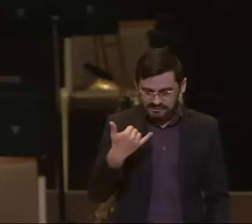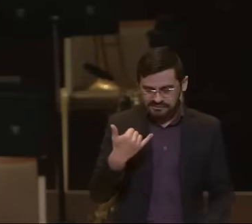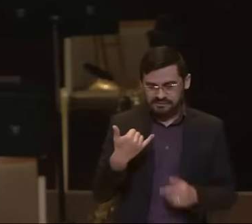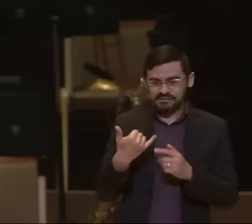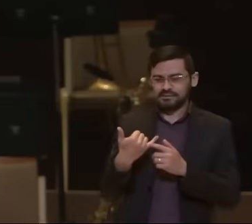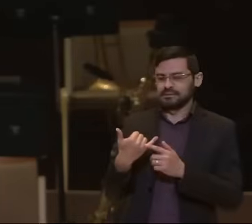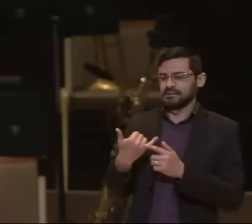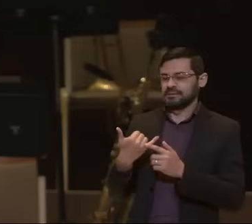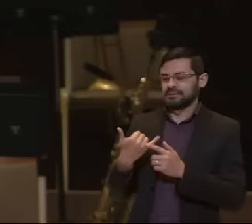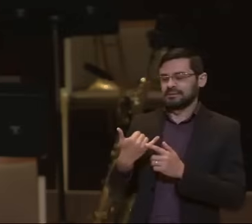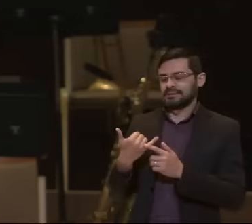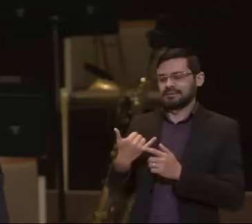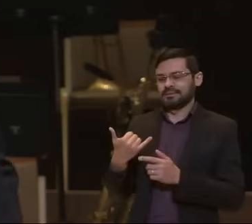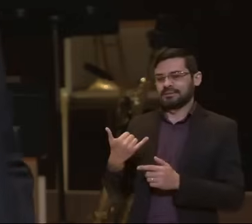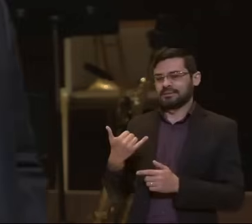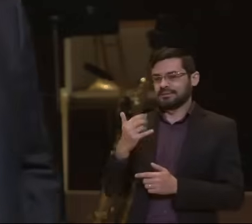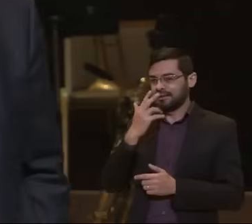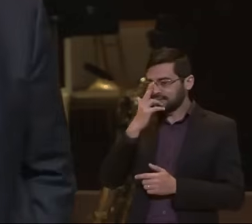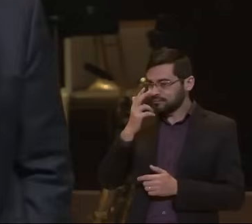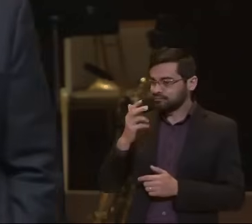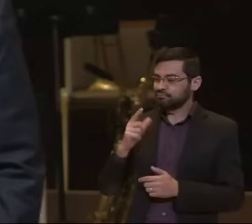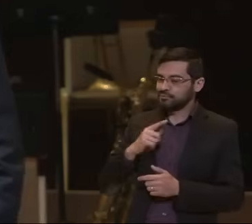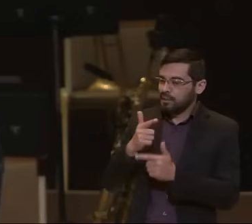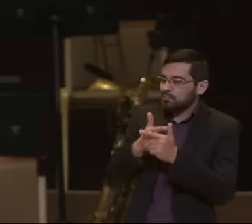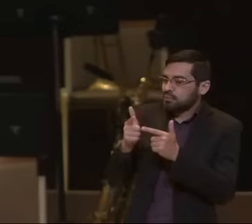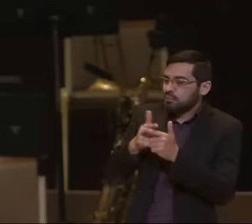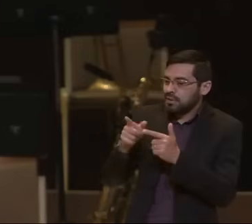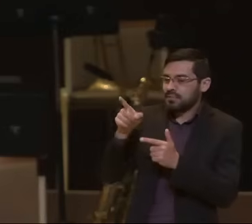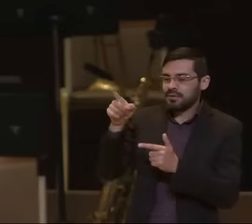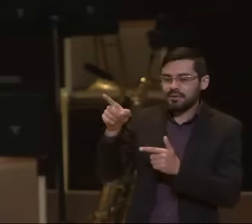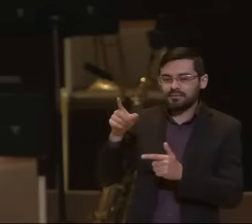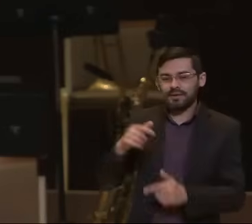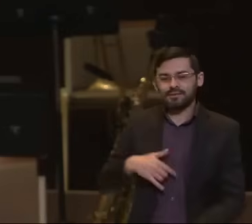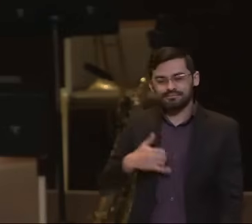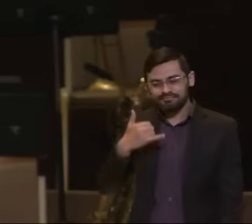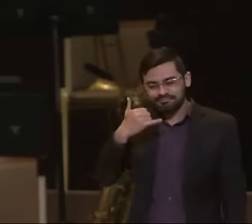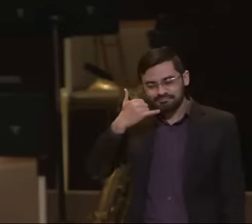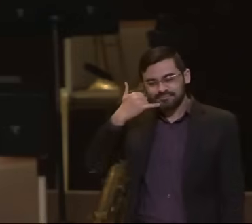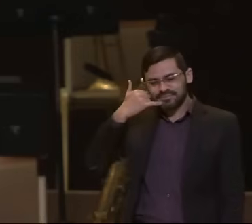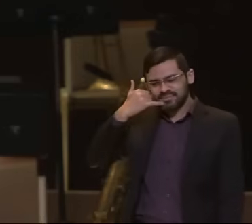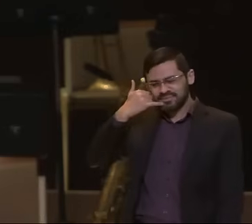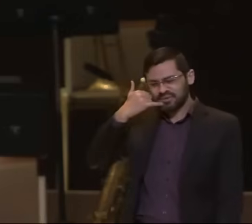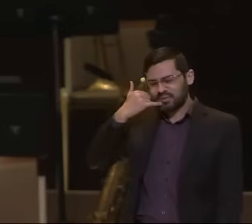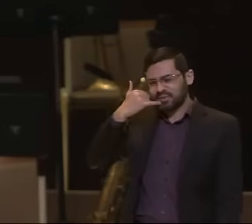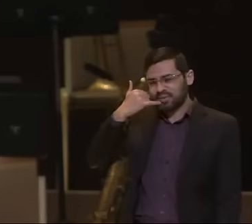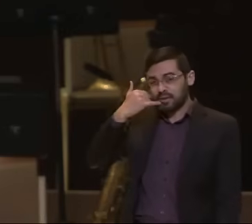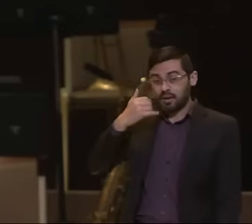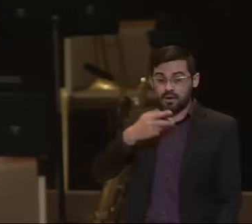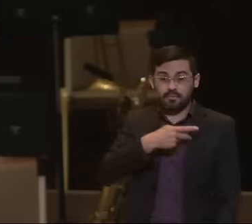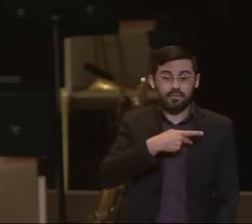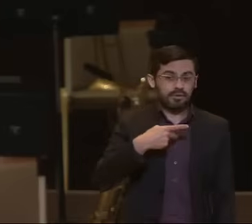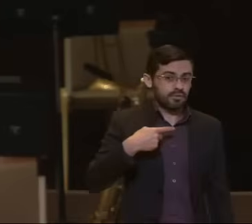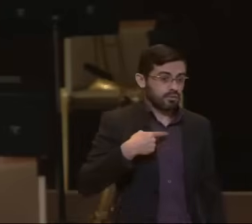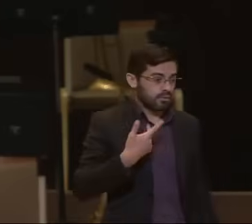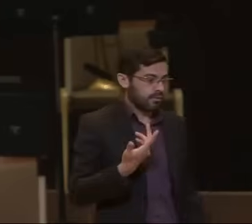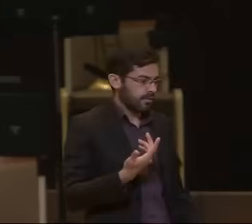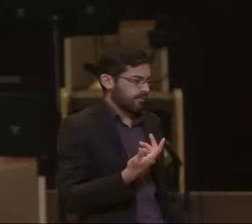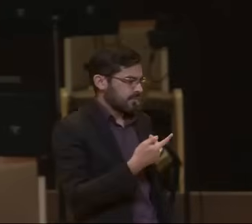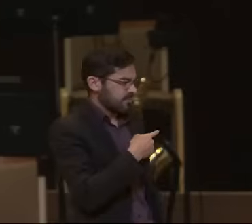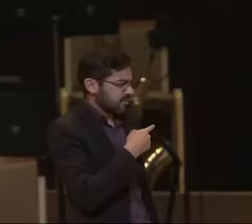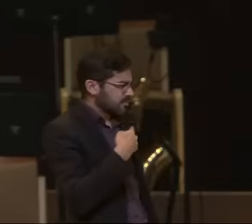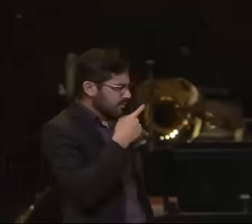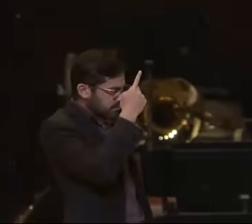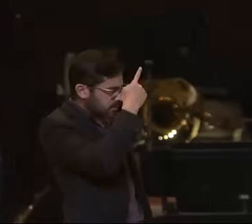está dando problema lá, o que aconteceu? E aí atendi o telefone e aquele pastor falou assim: